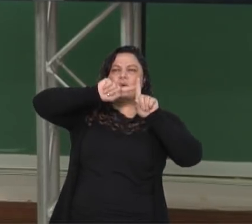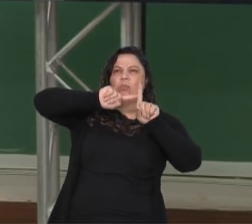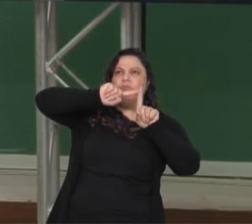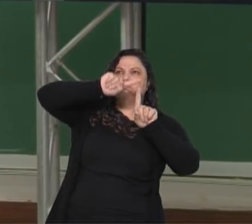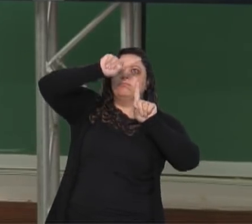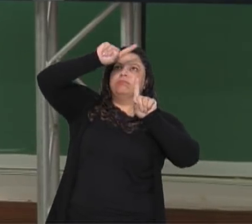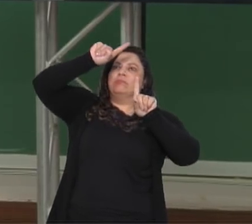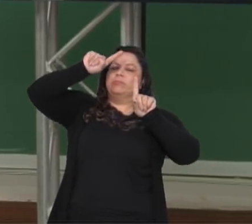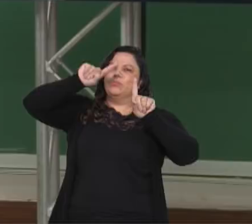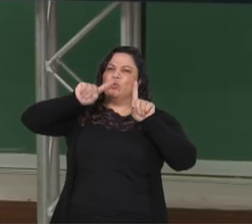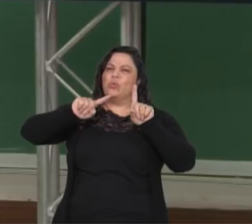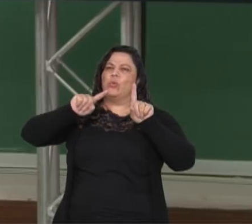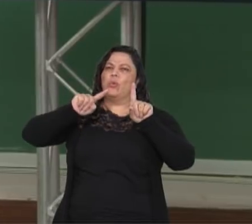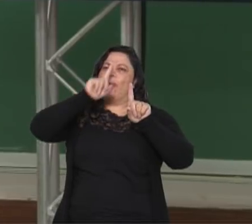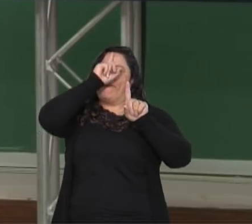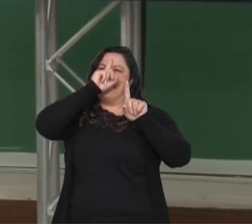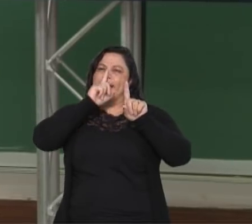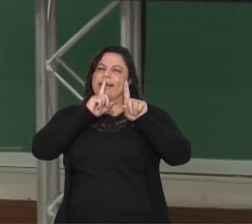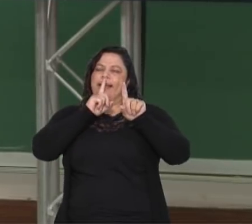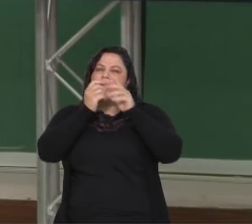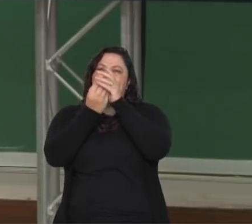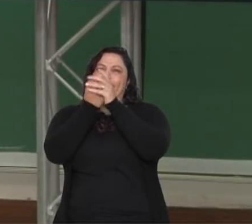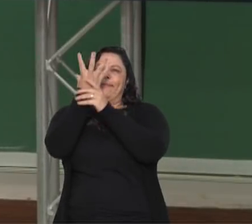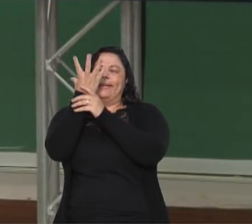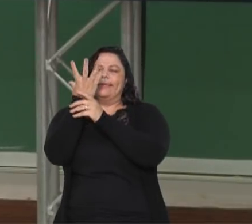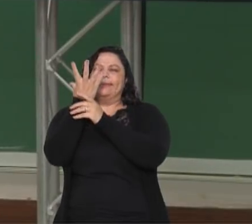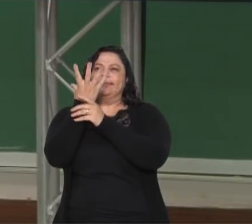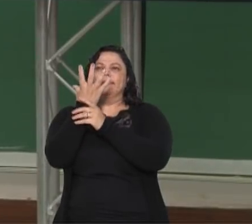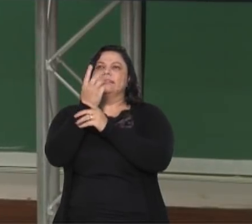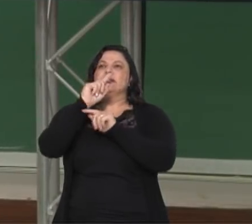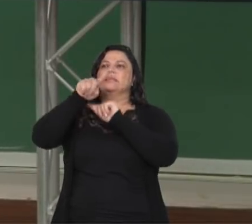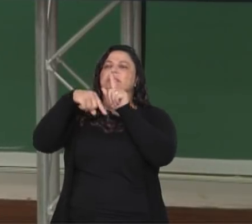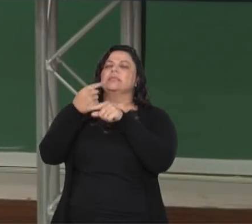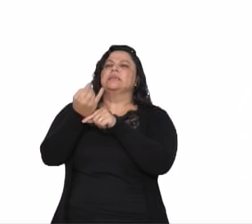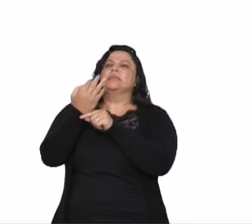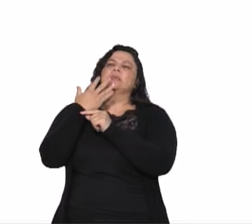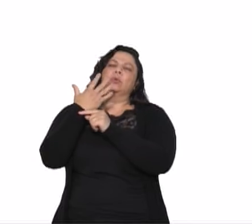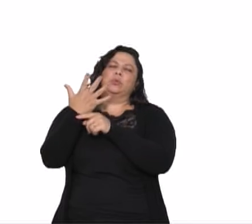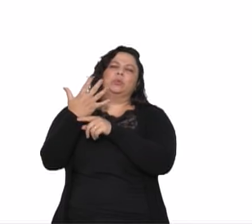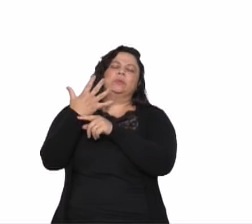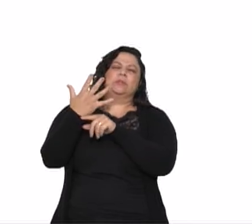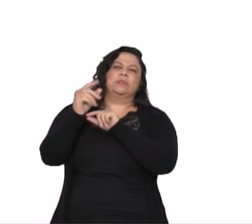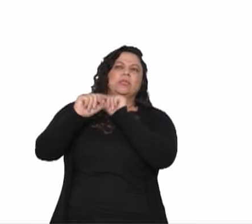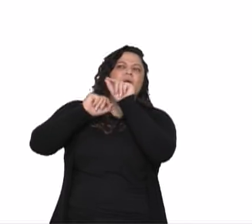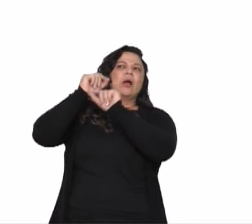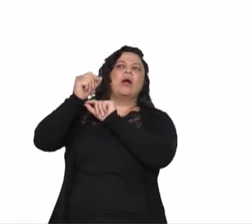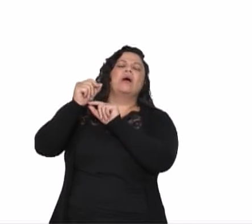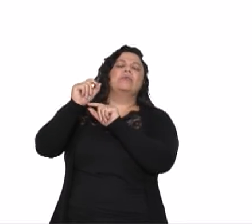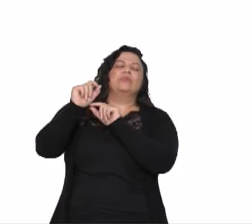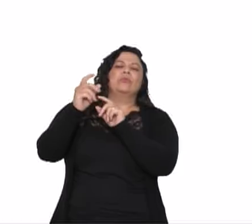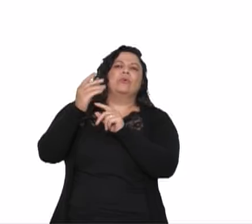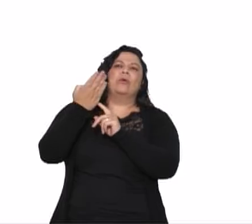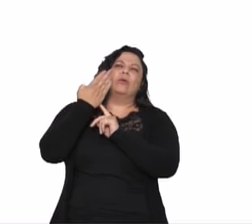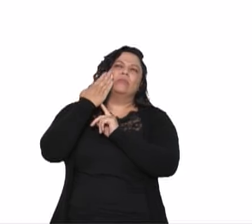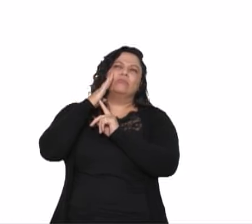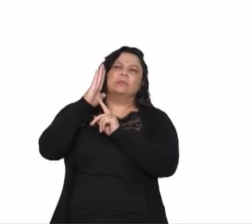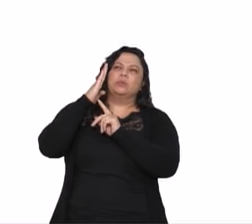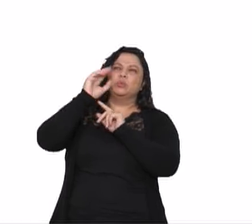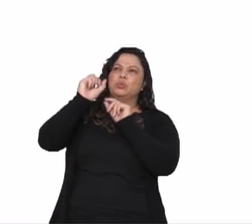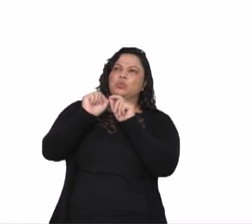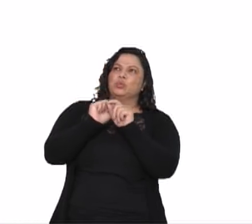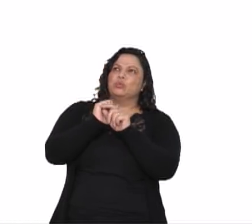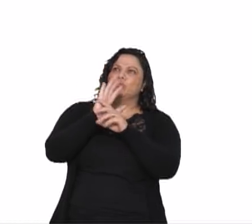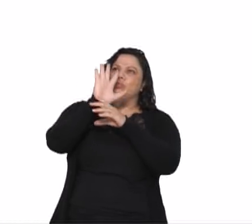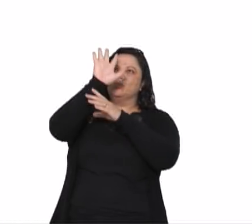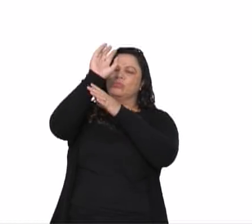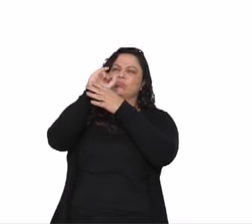tom amarelo ou dourado, brilhante assim, e ora se sobressai uma onda de tom